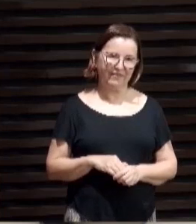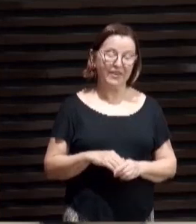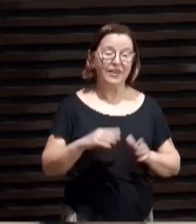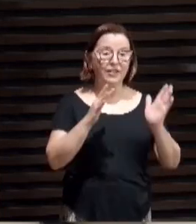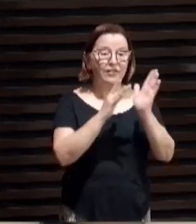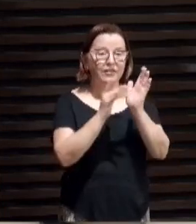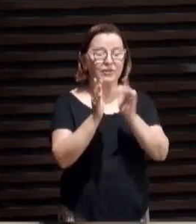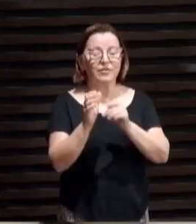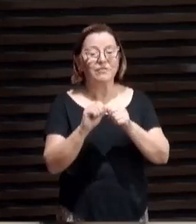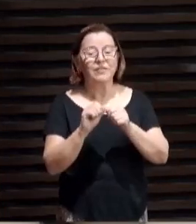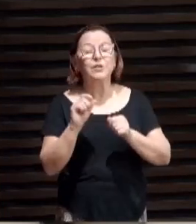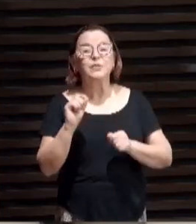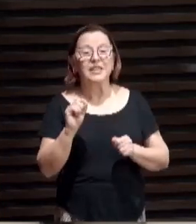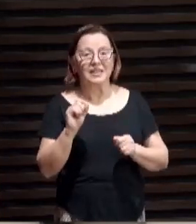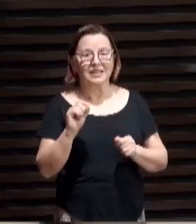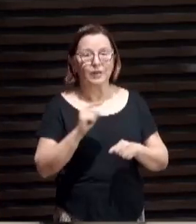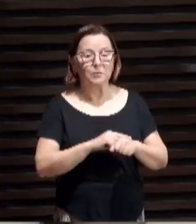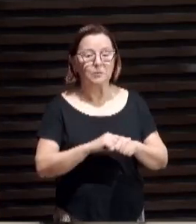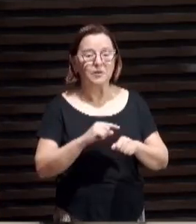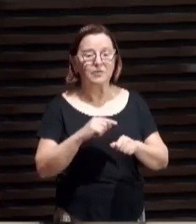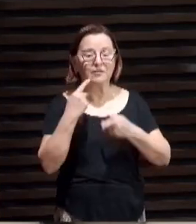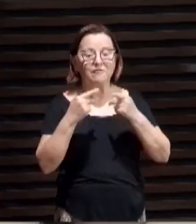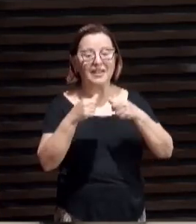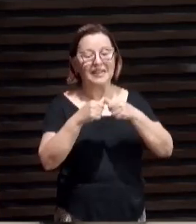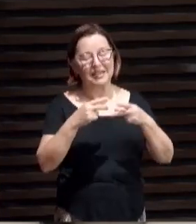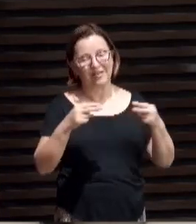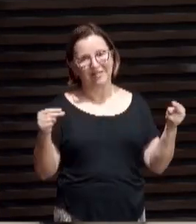isto, ele diz: